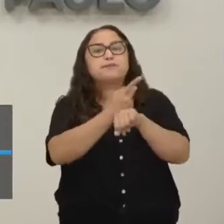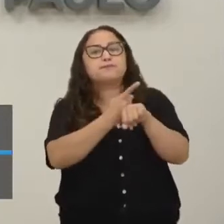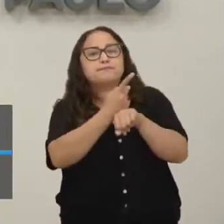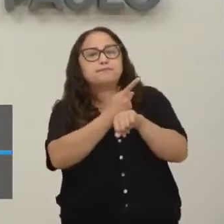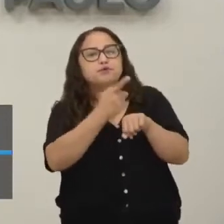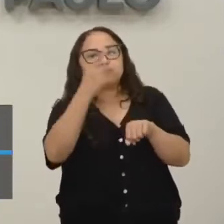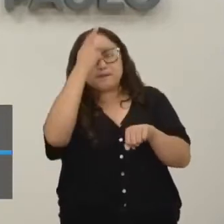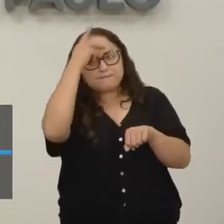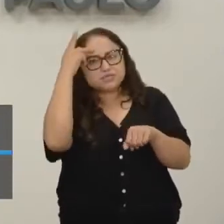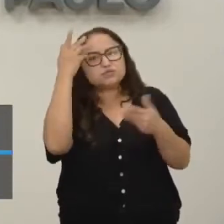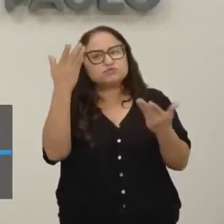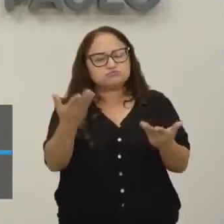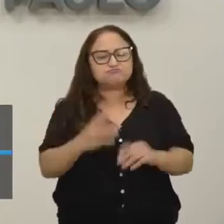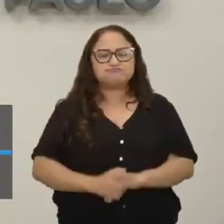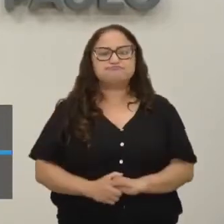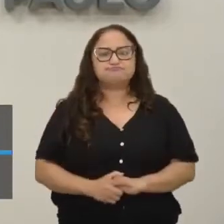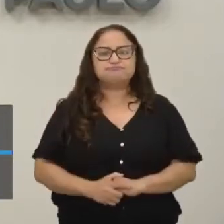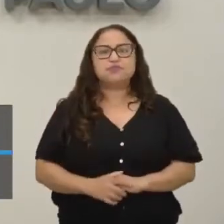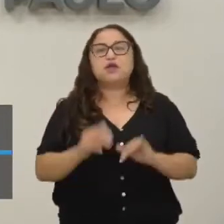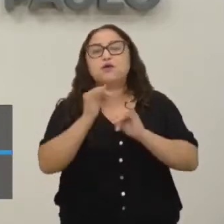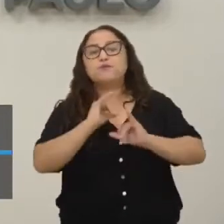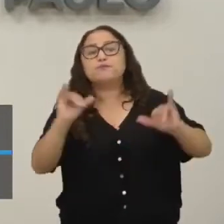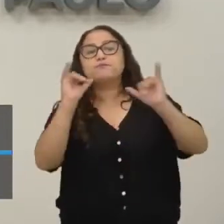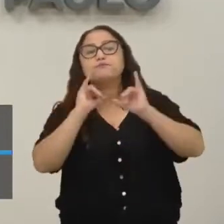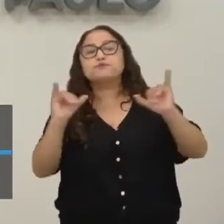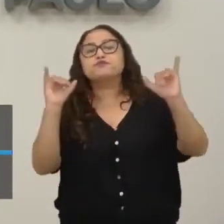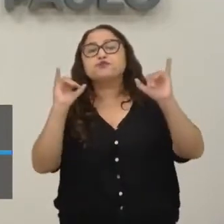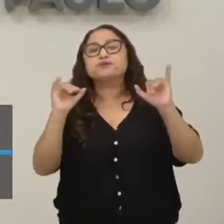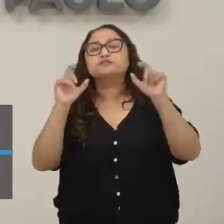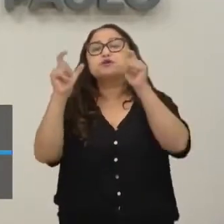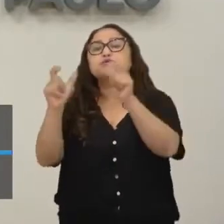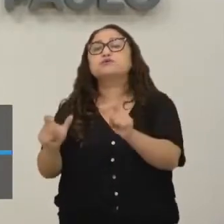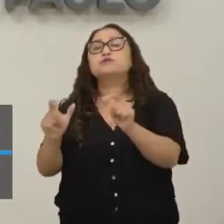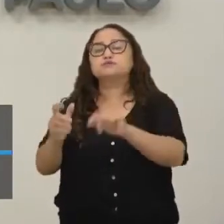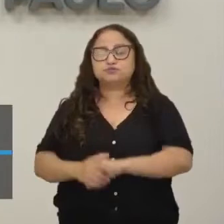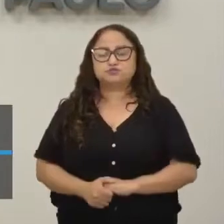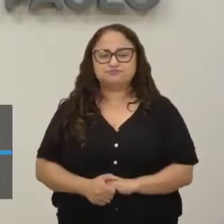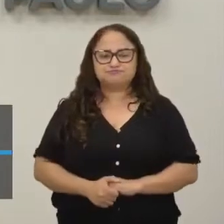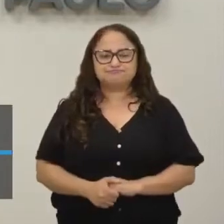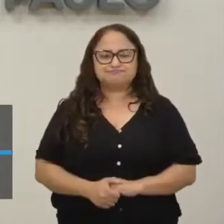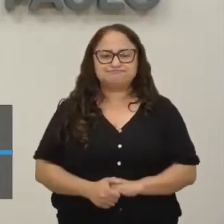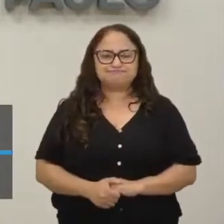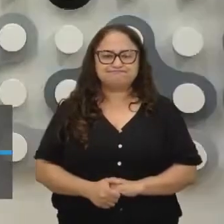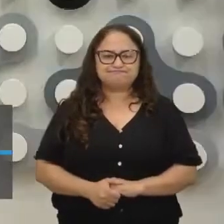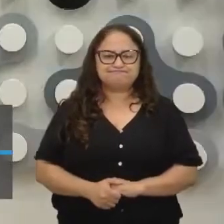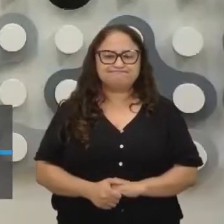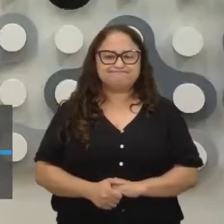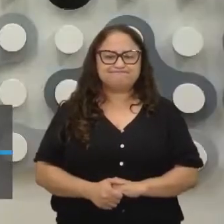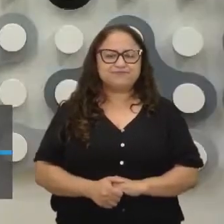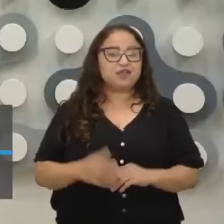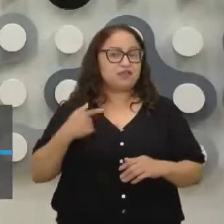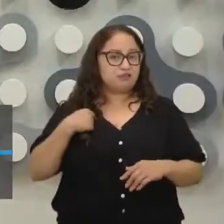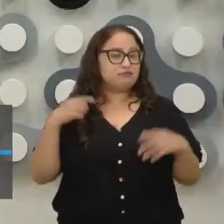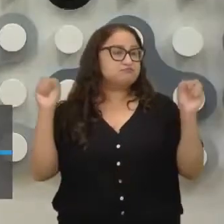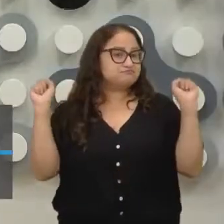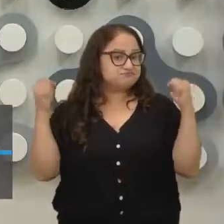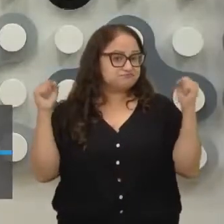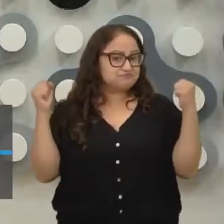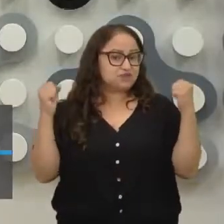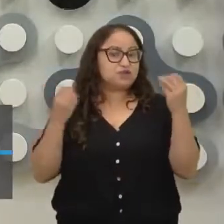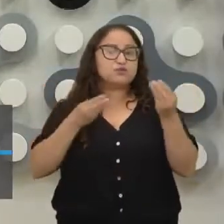procura muito essa informação. Então, o público-alvo que procura esse tipo de informação. Agora a Mara pode falar. Então, são profissionais de educação física que trabalham